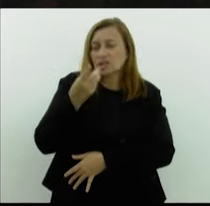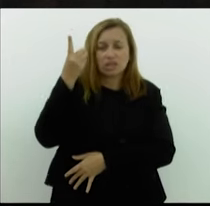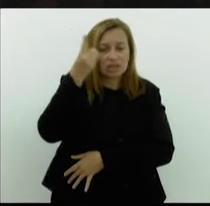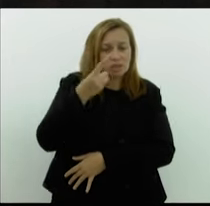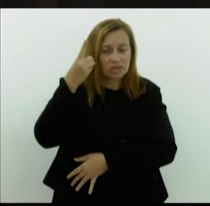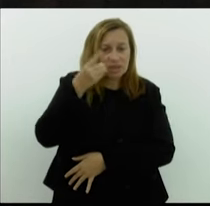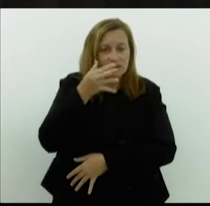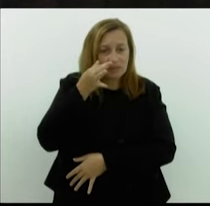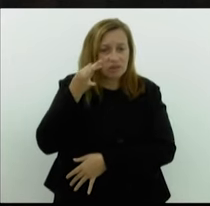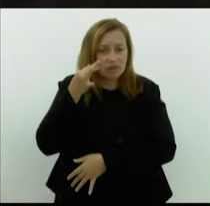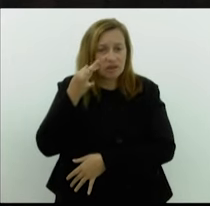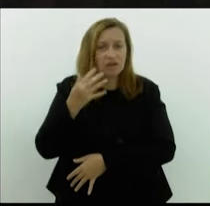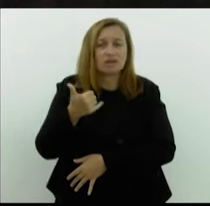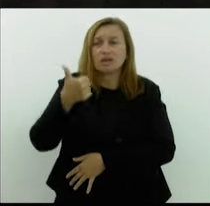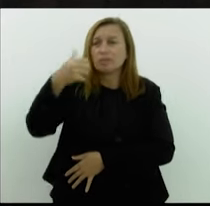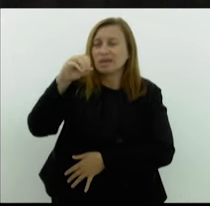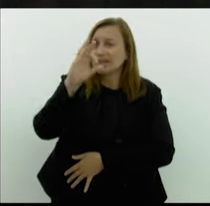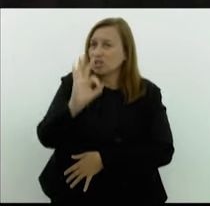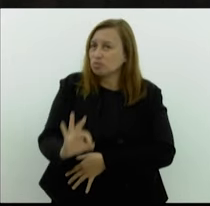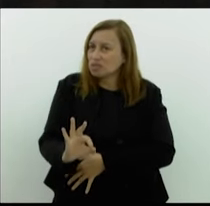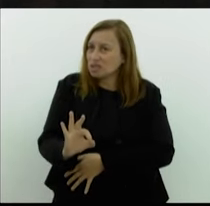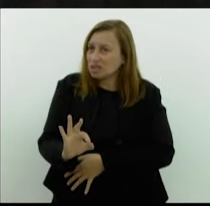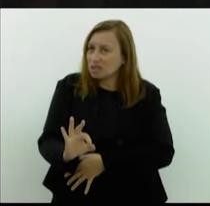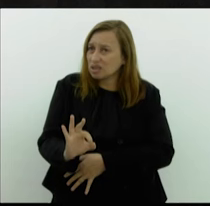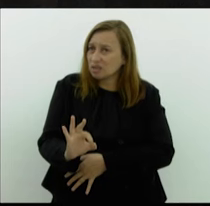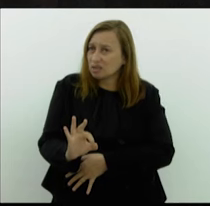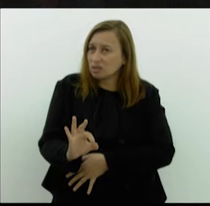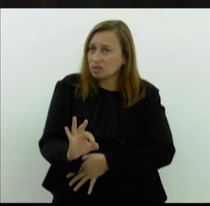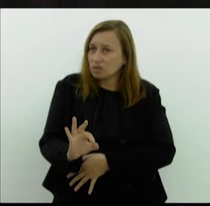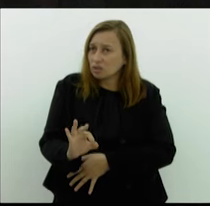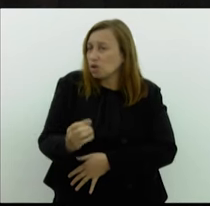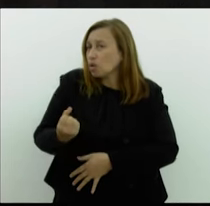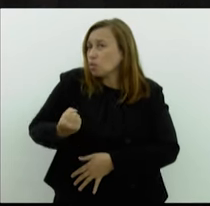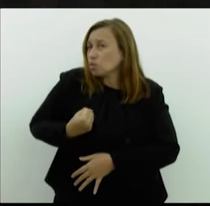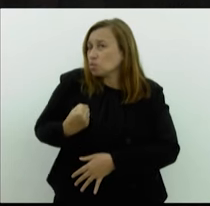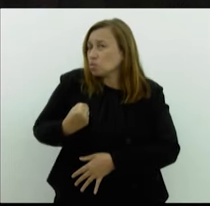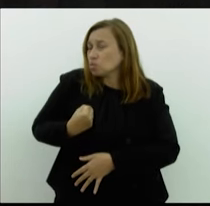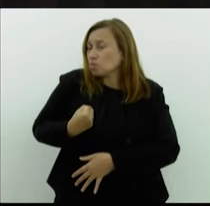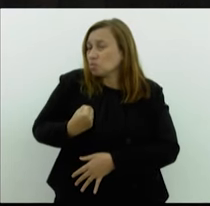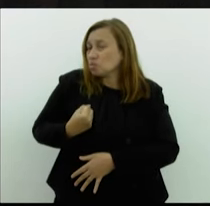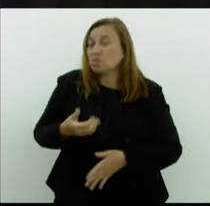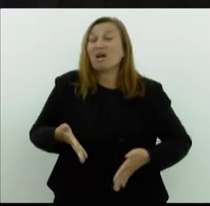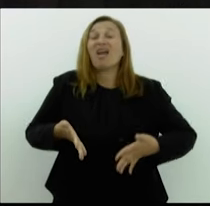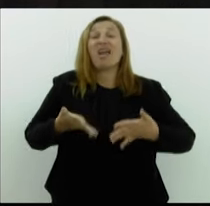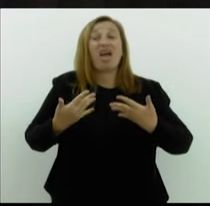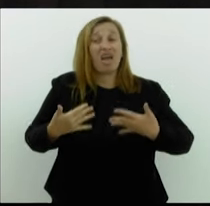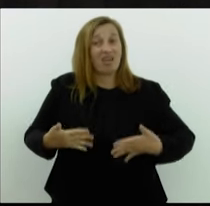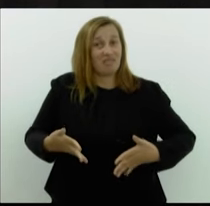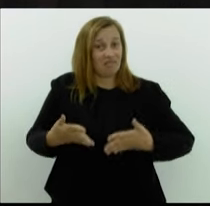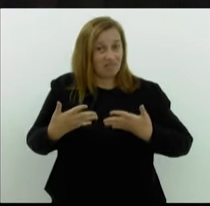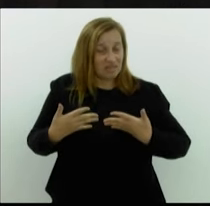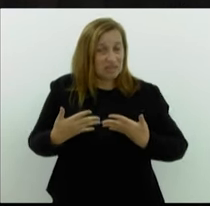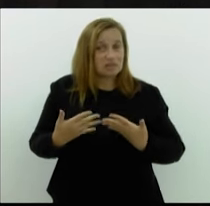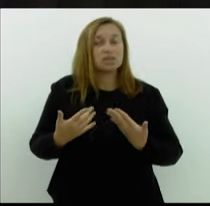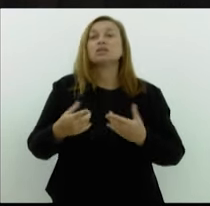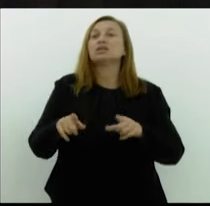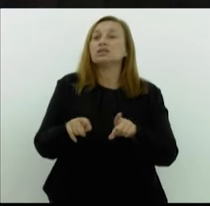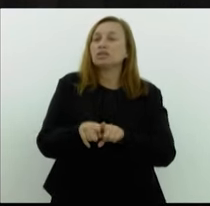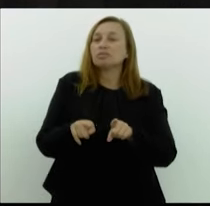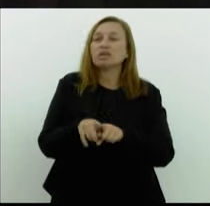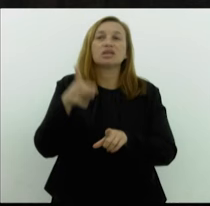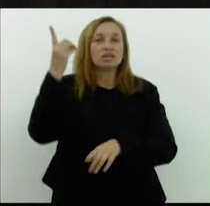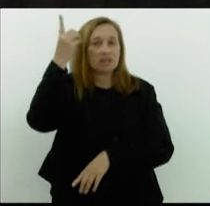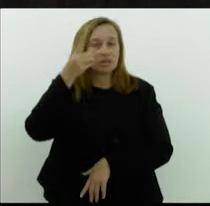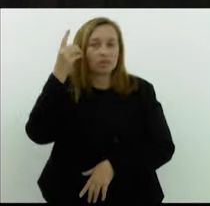Flávio Serafini, para 10%, seria um número mais palatável. E, além do mais, deputada